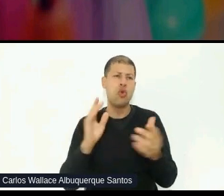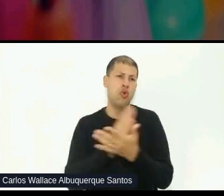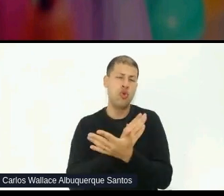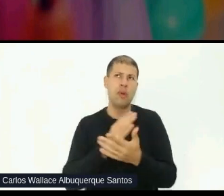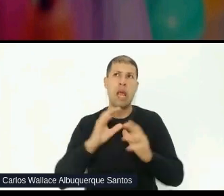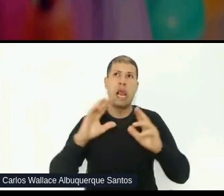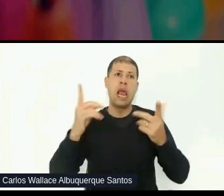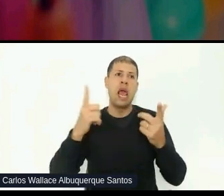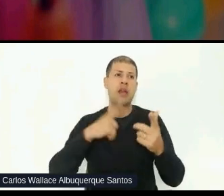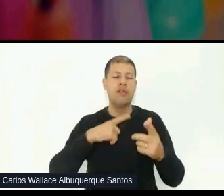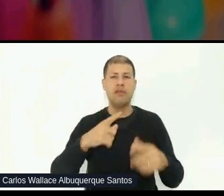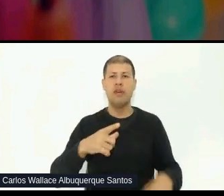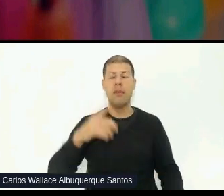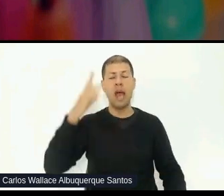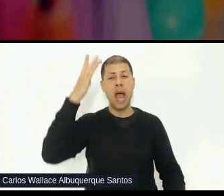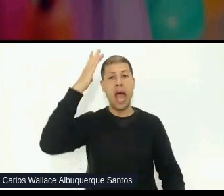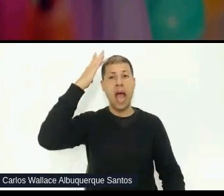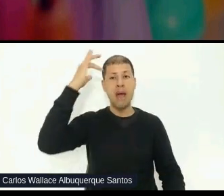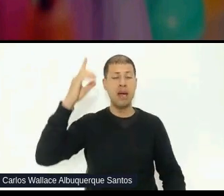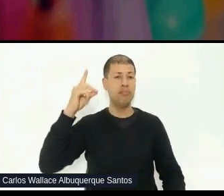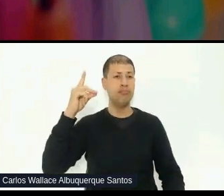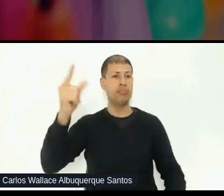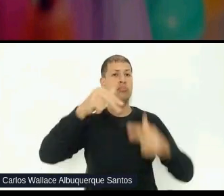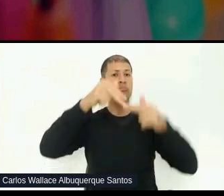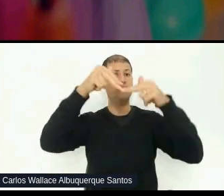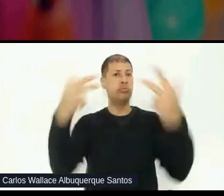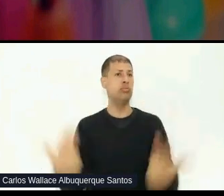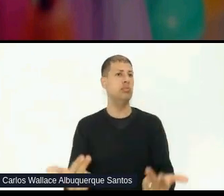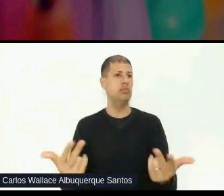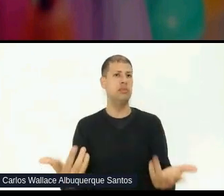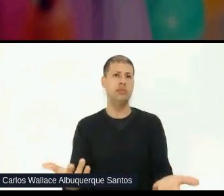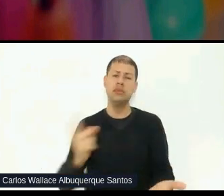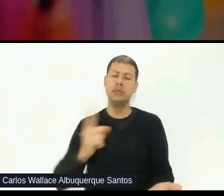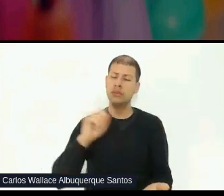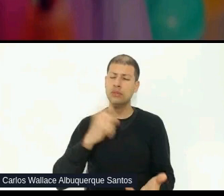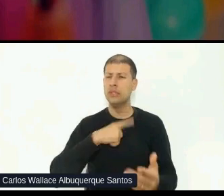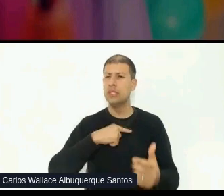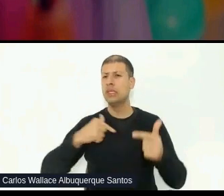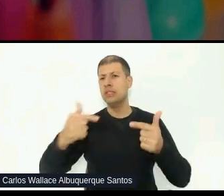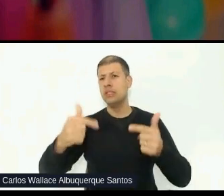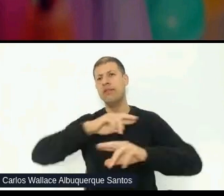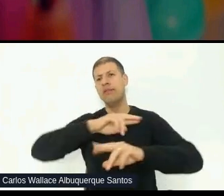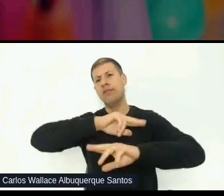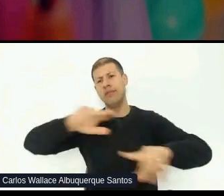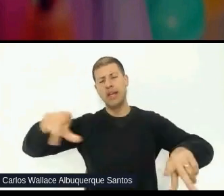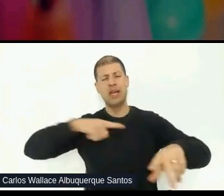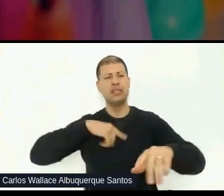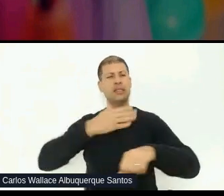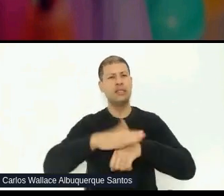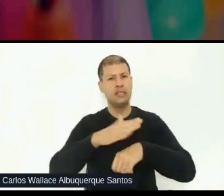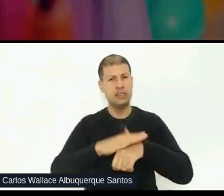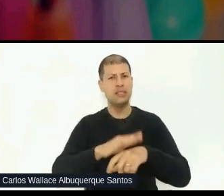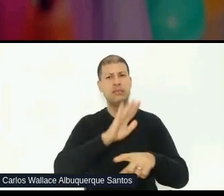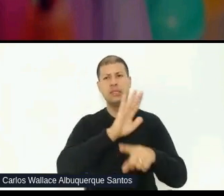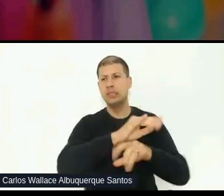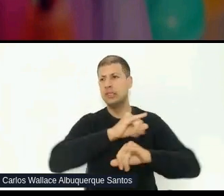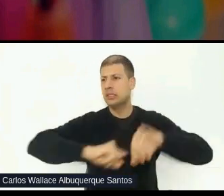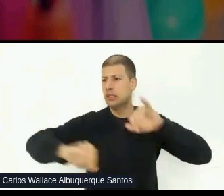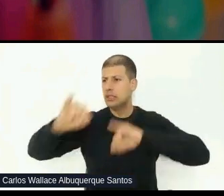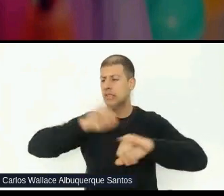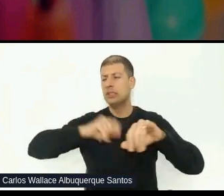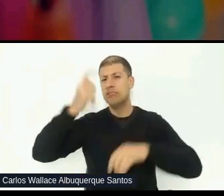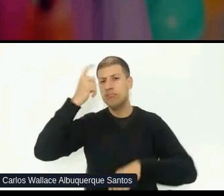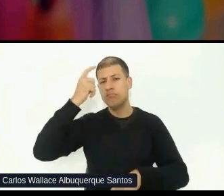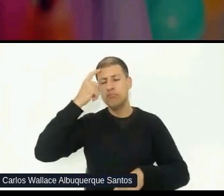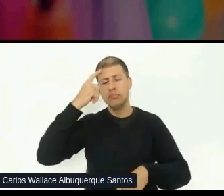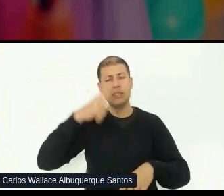da noite para o dia ser diversos. Não, você tem que ter uma gama de ações, você tem que ter treinamento, você tem que ter conscientização, você tem que ter pessoas